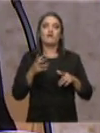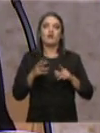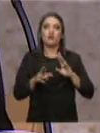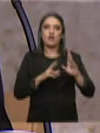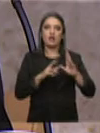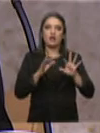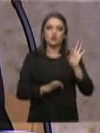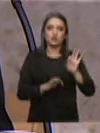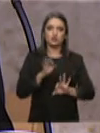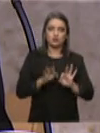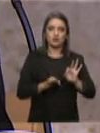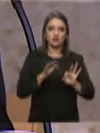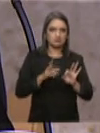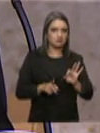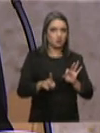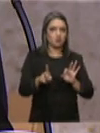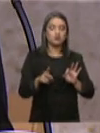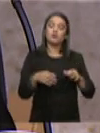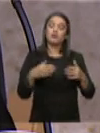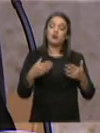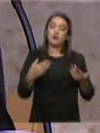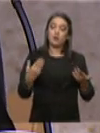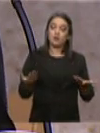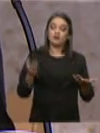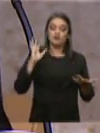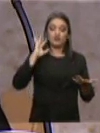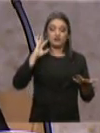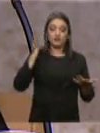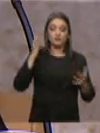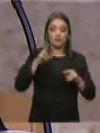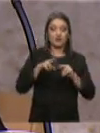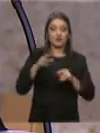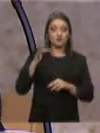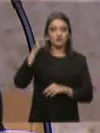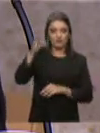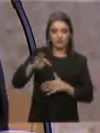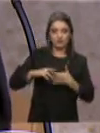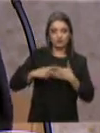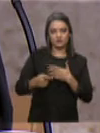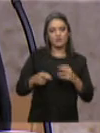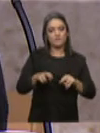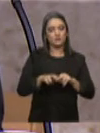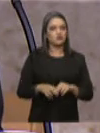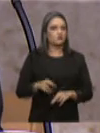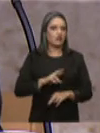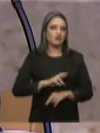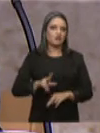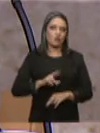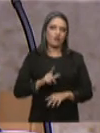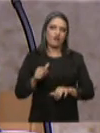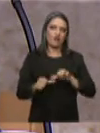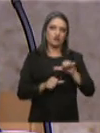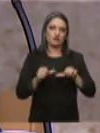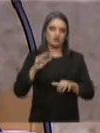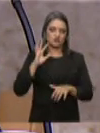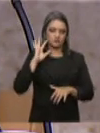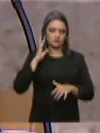quanto à execução de seus efeitos futuros. Por isso, não haveria falar em alteração do